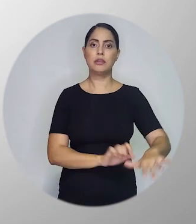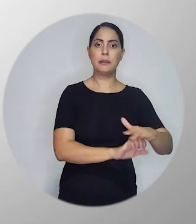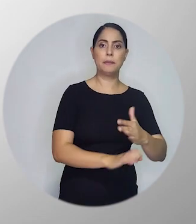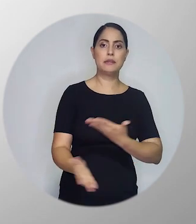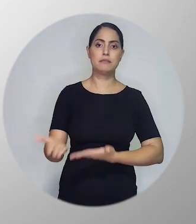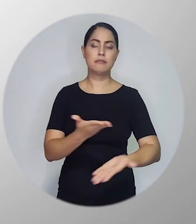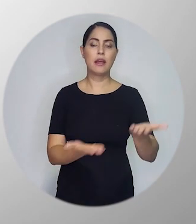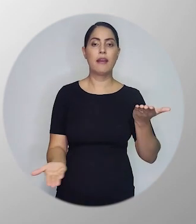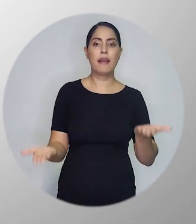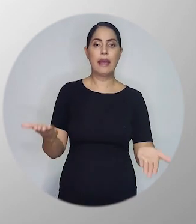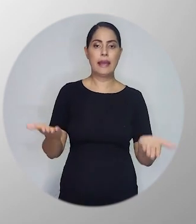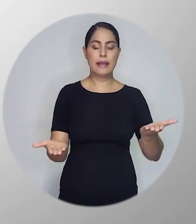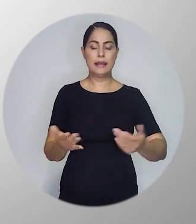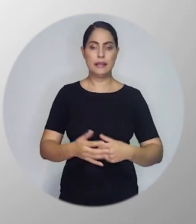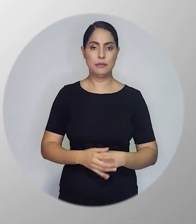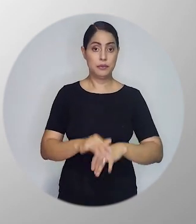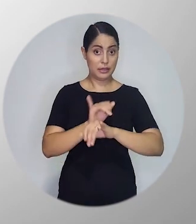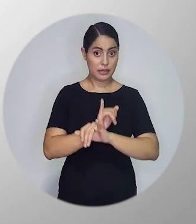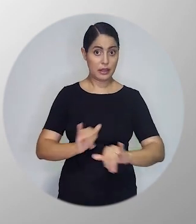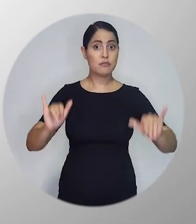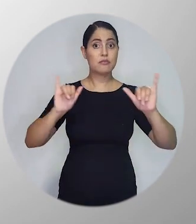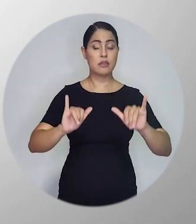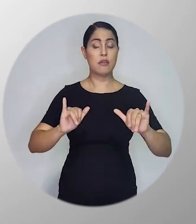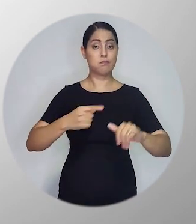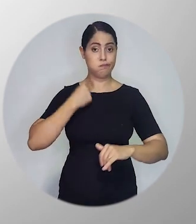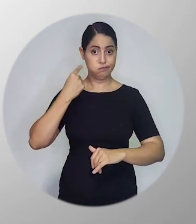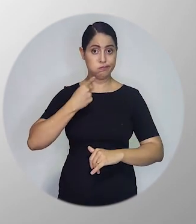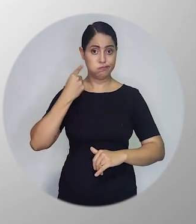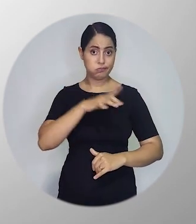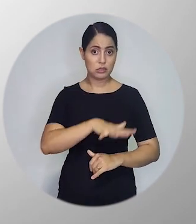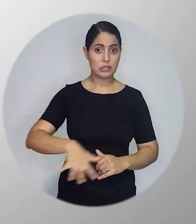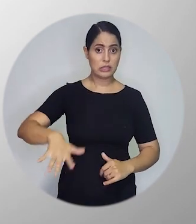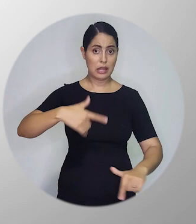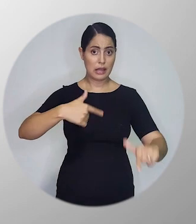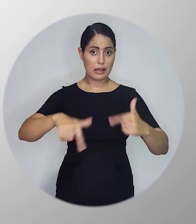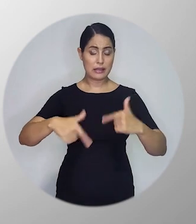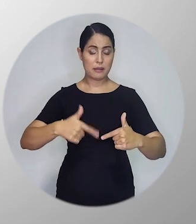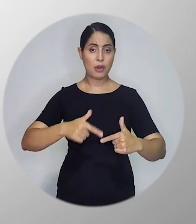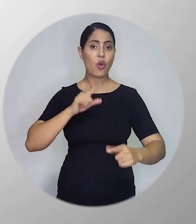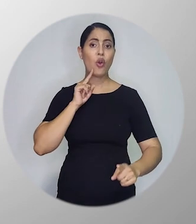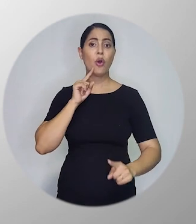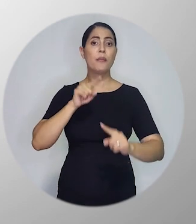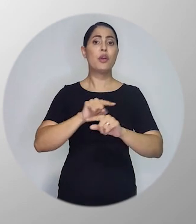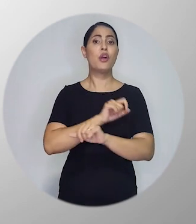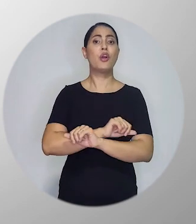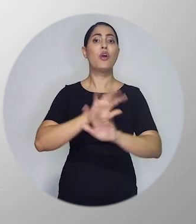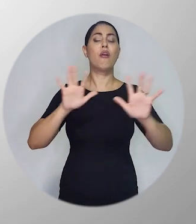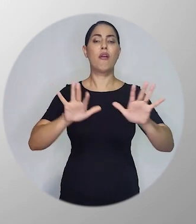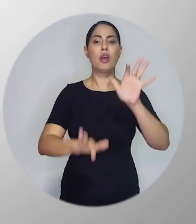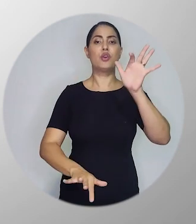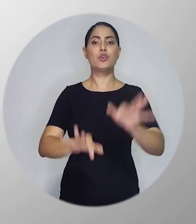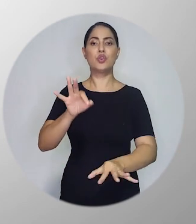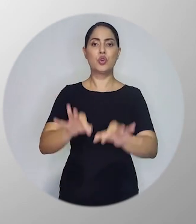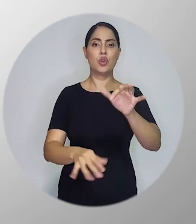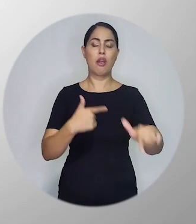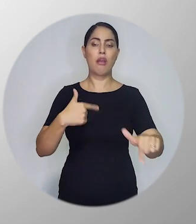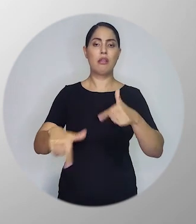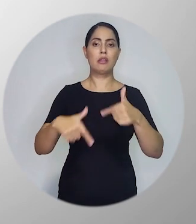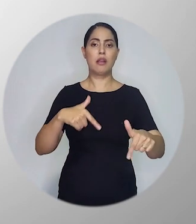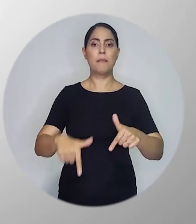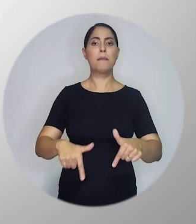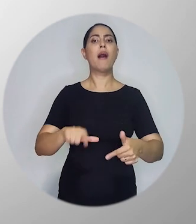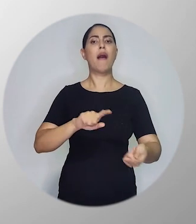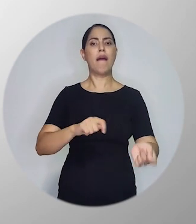empregador. Por fim, Simonetti afirma, advogados e advogadas atuam nesse cenário para dotar trabalhadores de